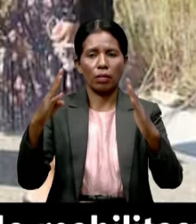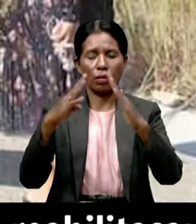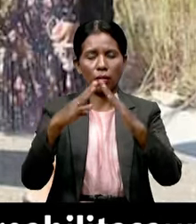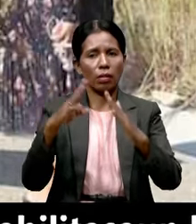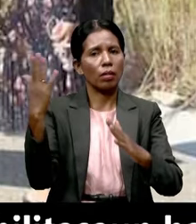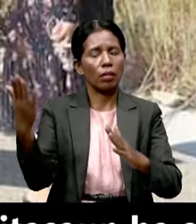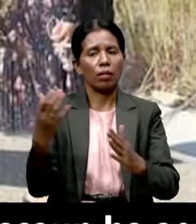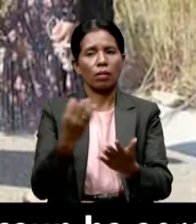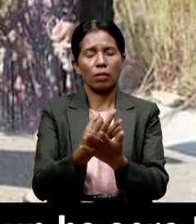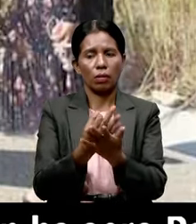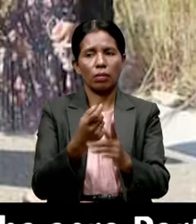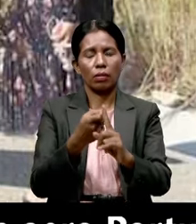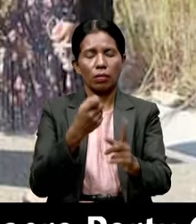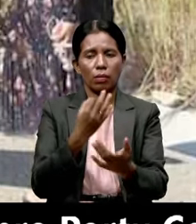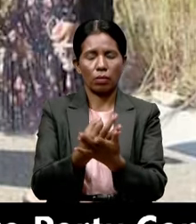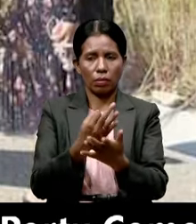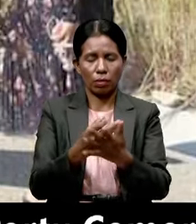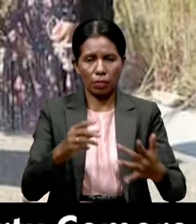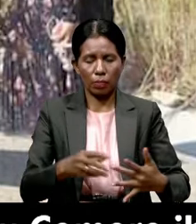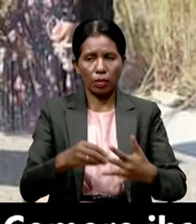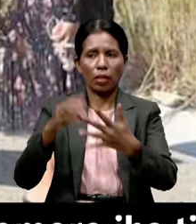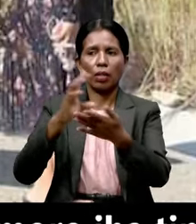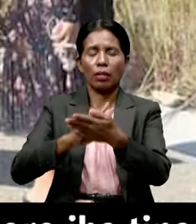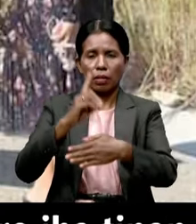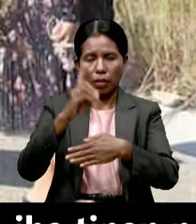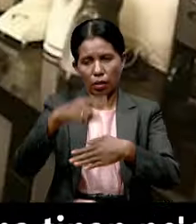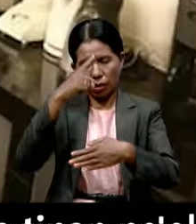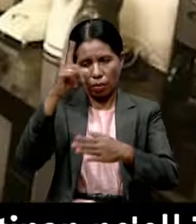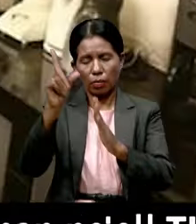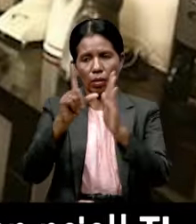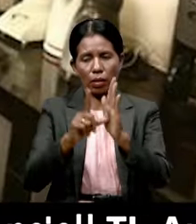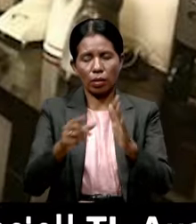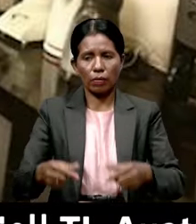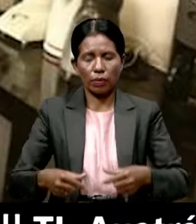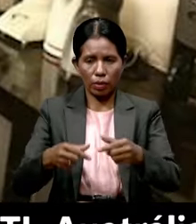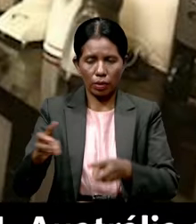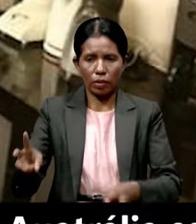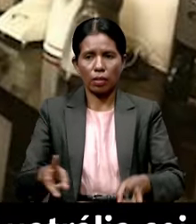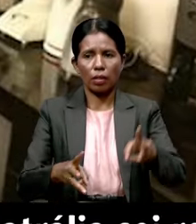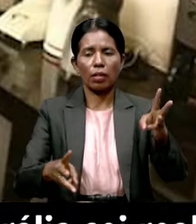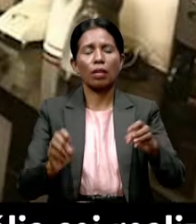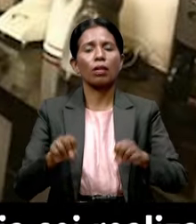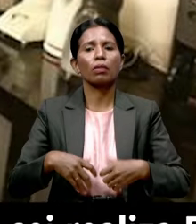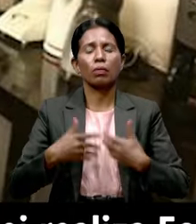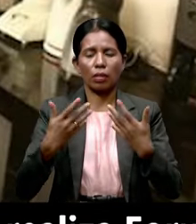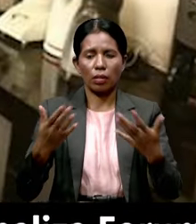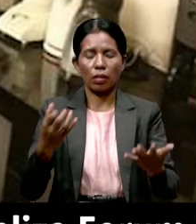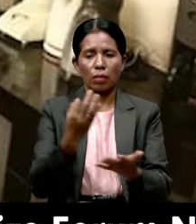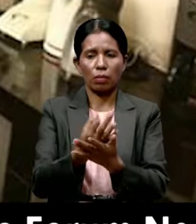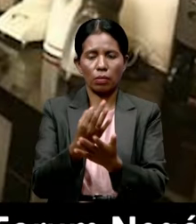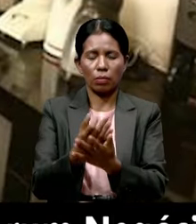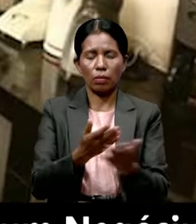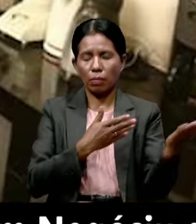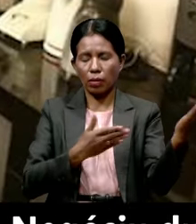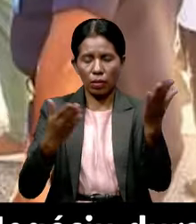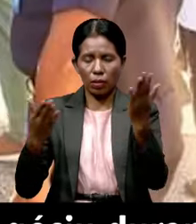fulolone o samehusi fundo especial de desenvolvimento nien, tamba lei ma fudalan ka regula atu uinsa o sambeletama fila